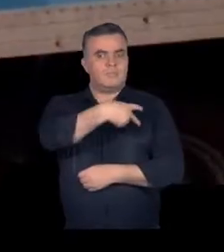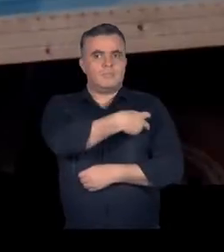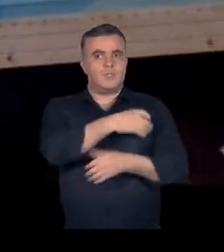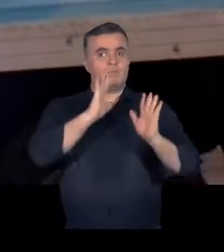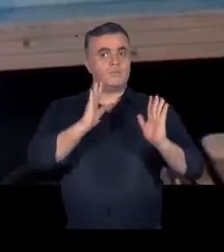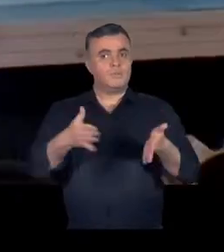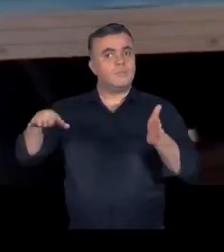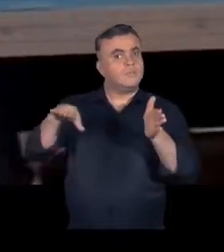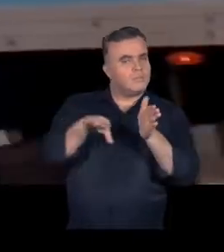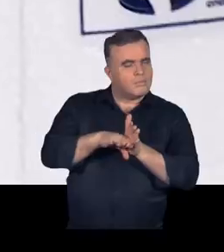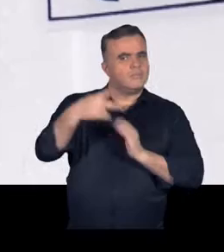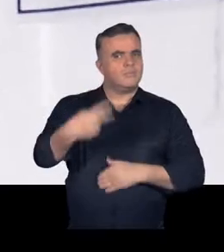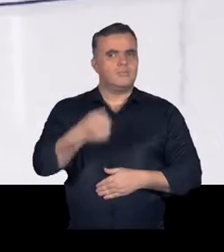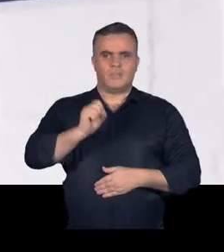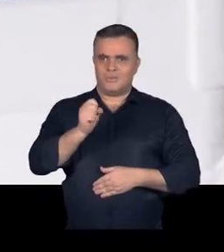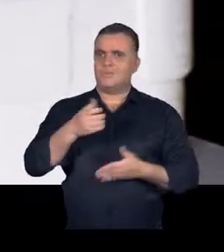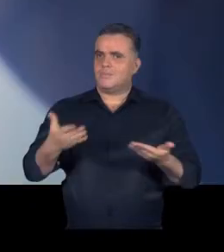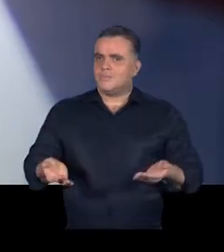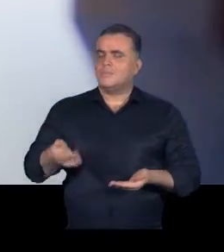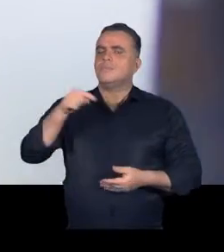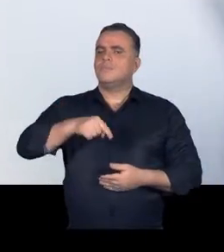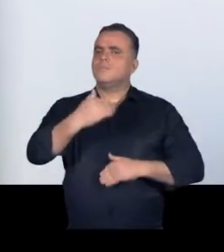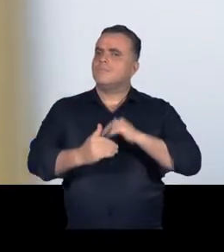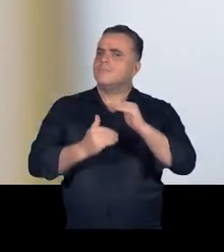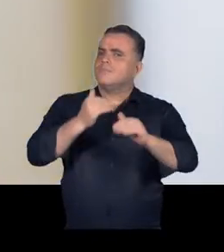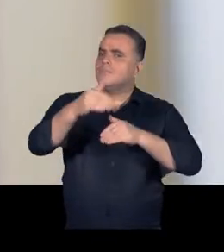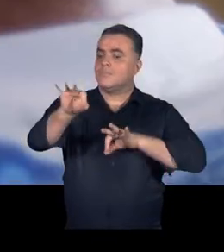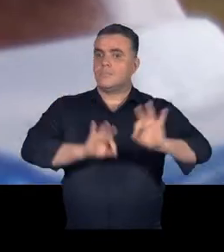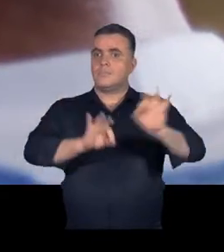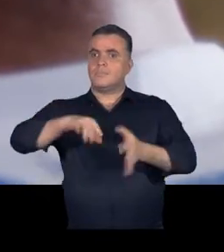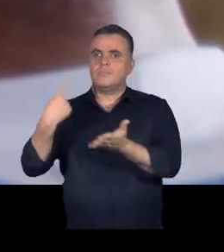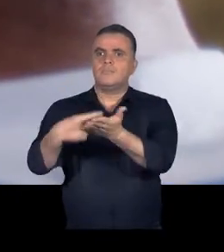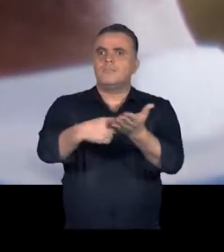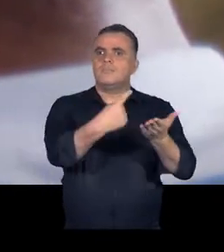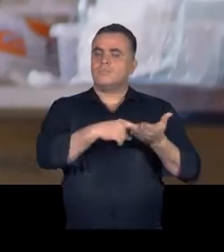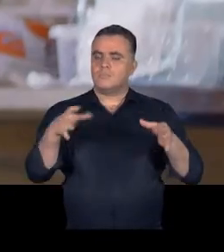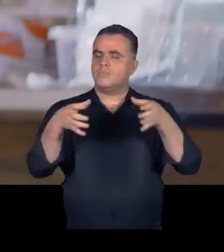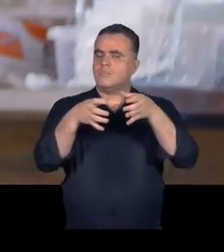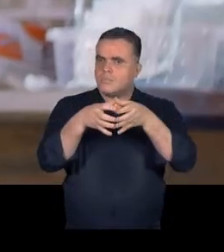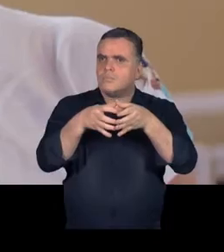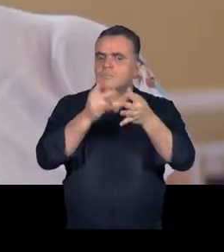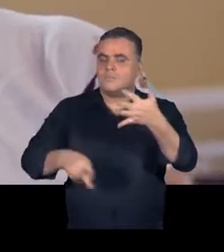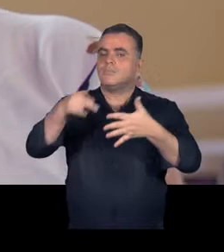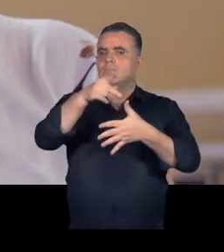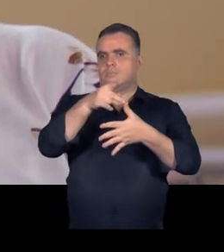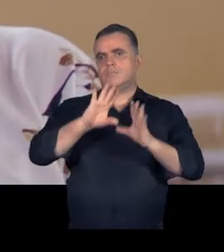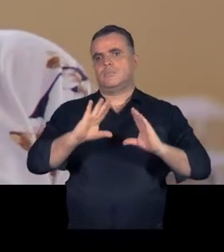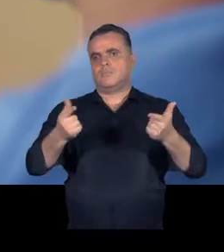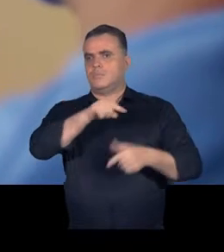da vacina contra a Covid-19 em nosso estado, Sergipe avança firme na vacinação de grupos